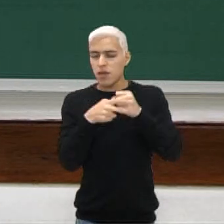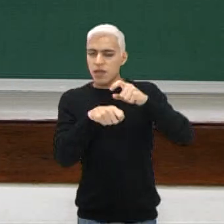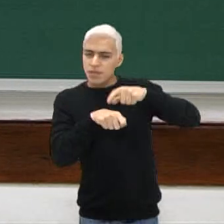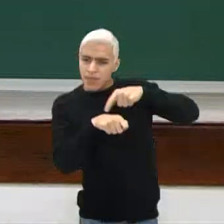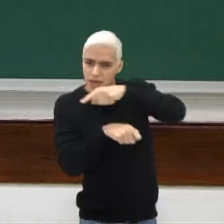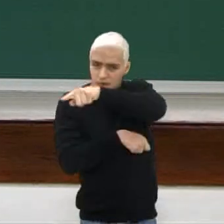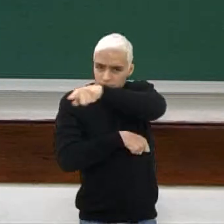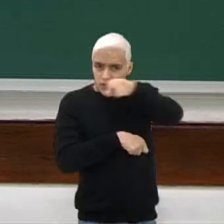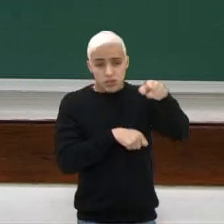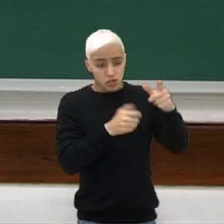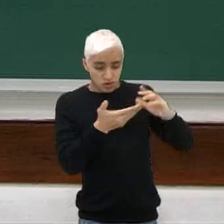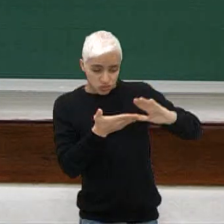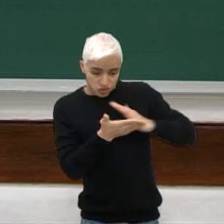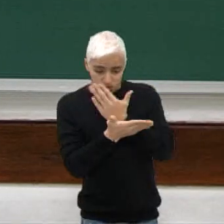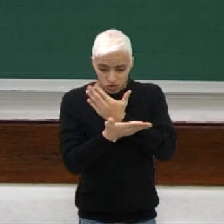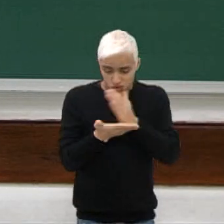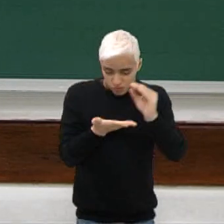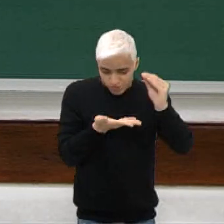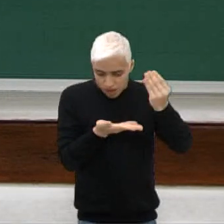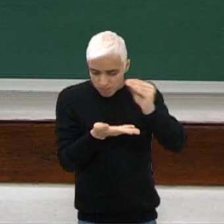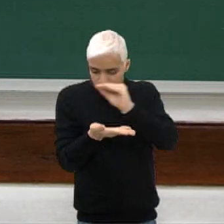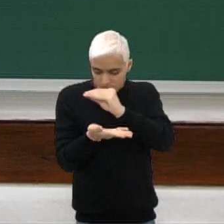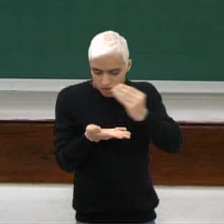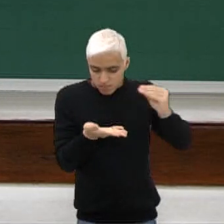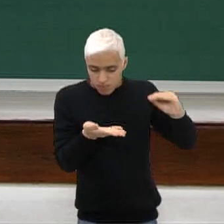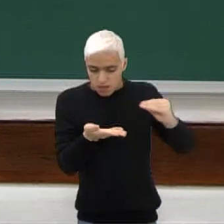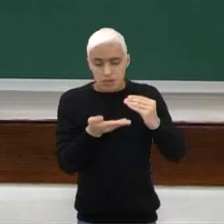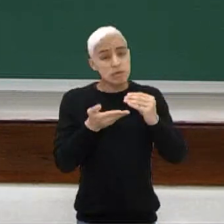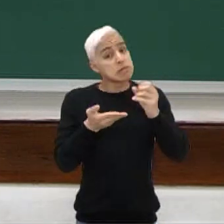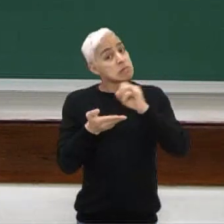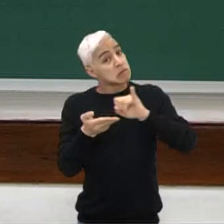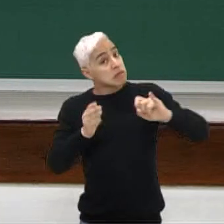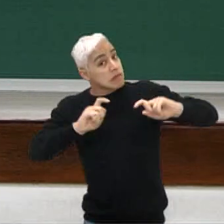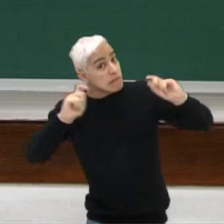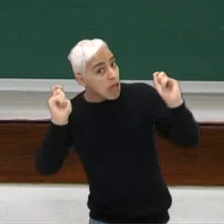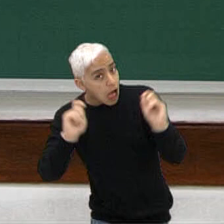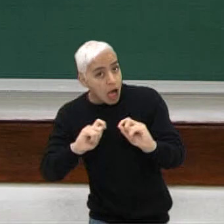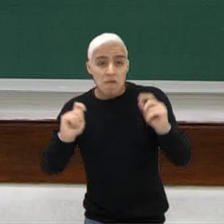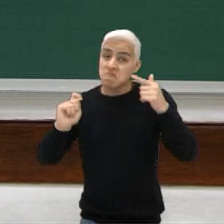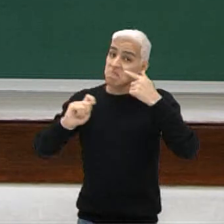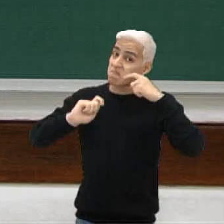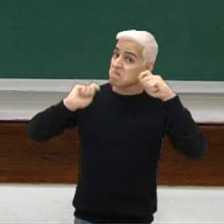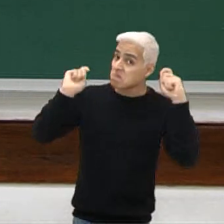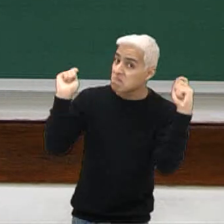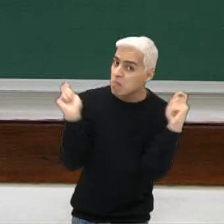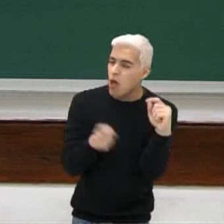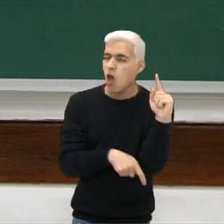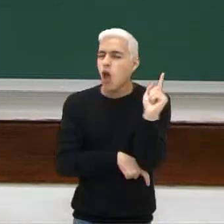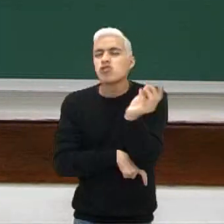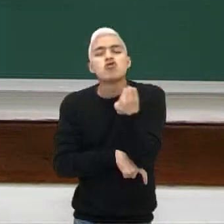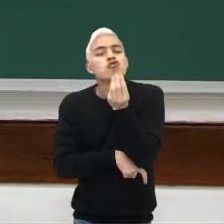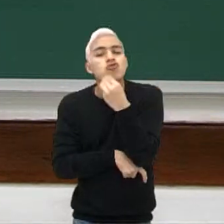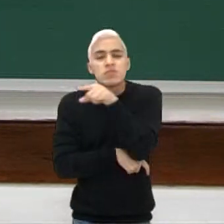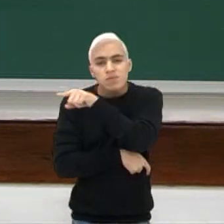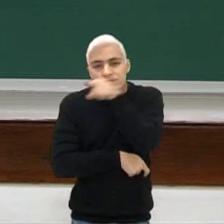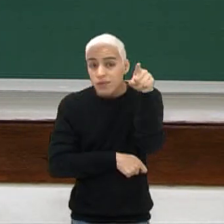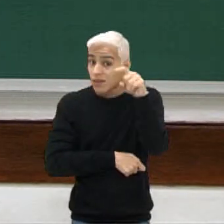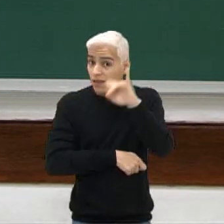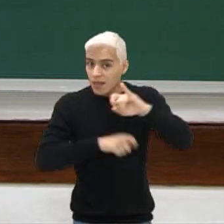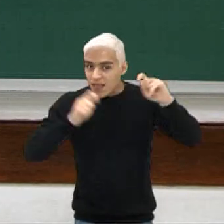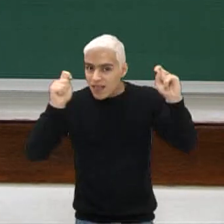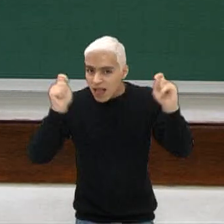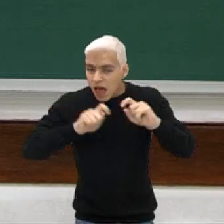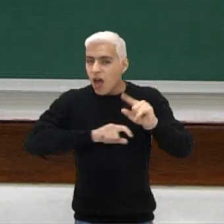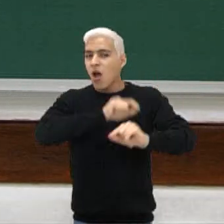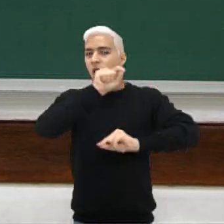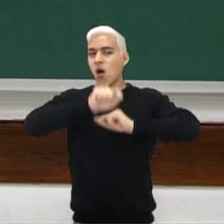para você classificar e, se possível, vou dar uma chance para vocês, se possível,